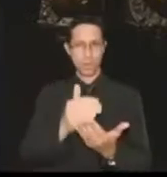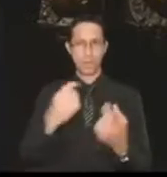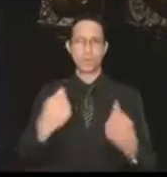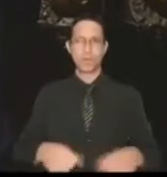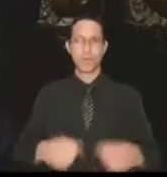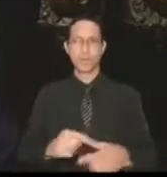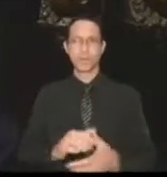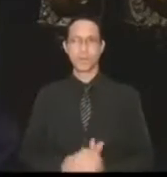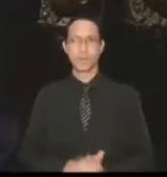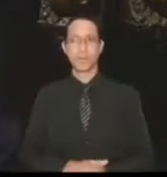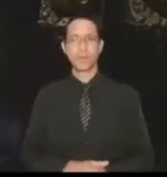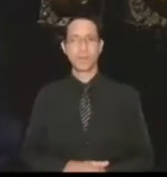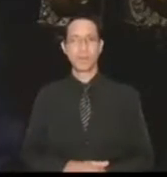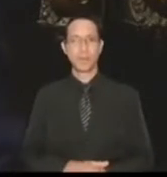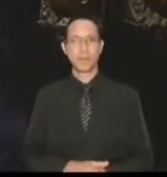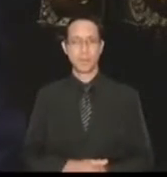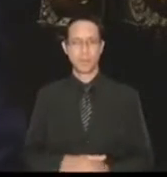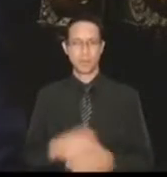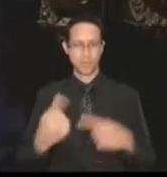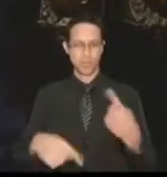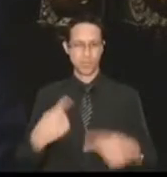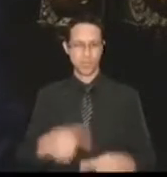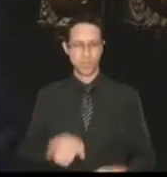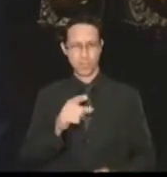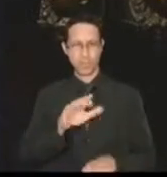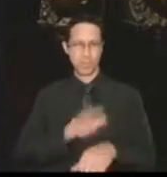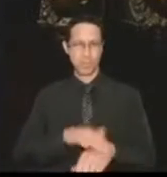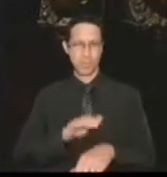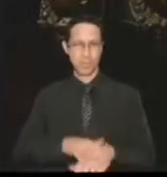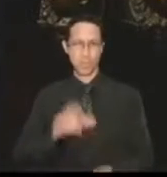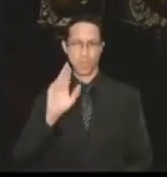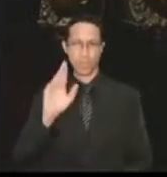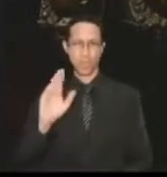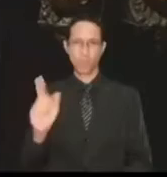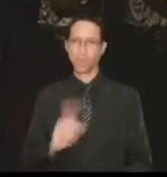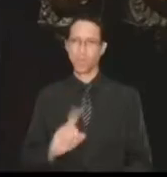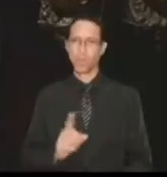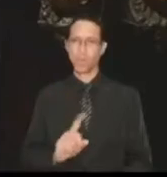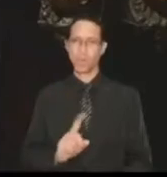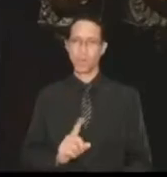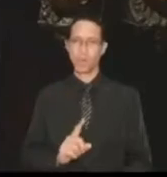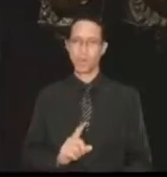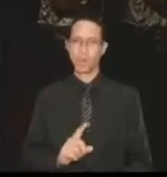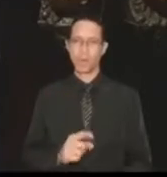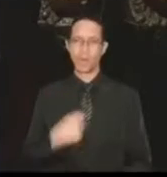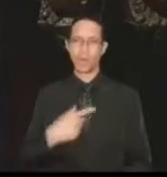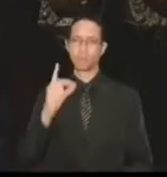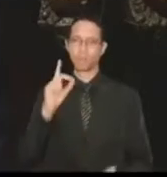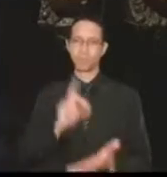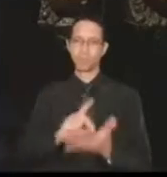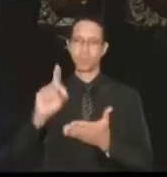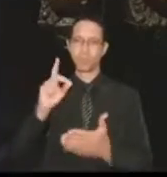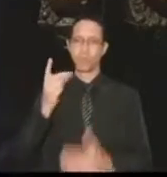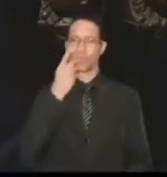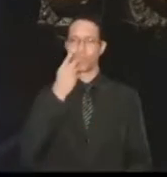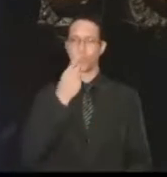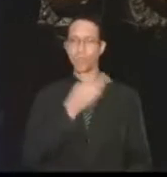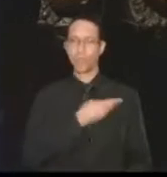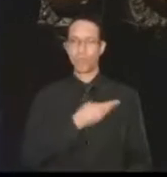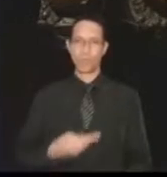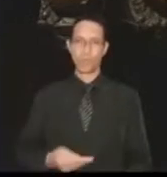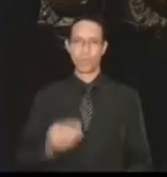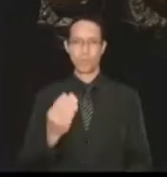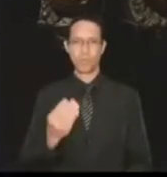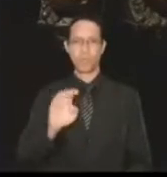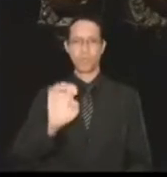lugar para discutir a cultura do Rio de Janeiro. Portanto, eu deixo aqui o meu repúdio ao governo Eduardo Paes